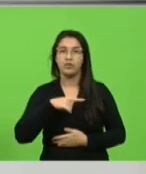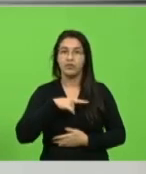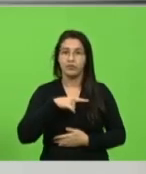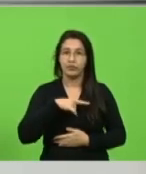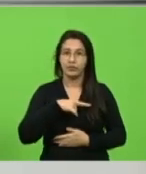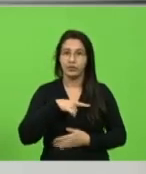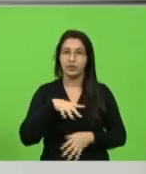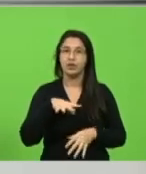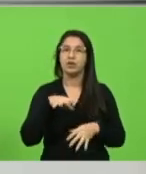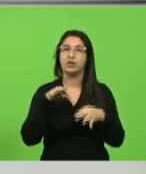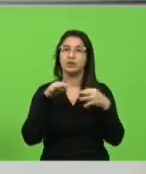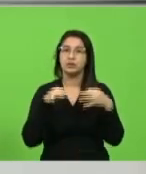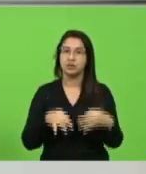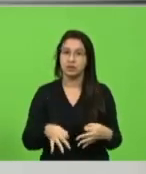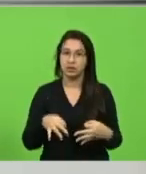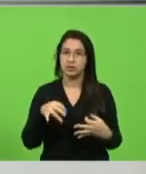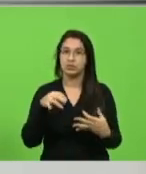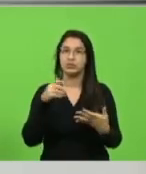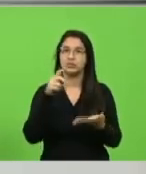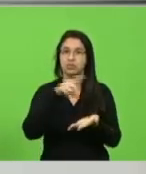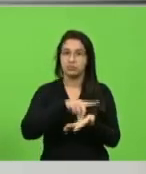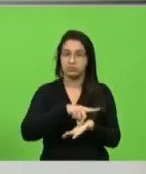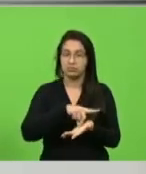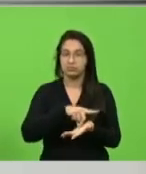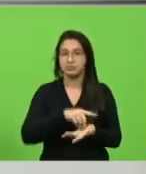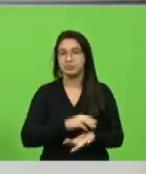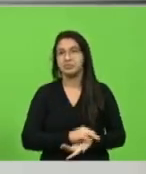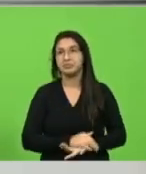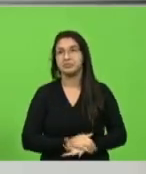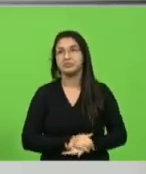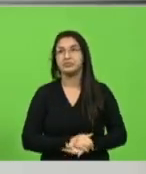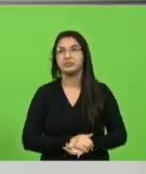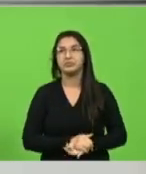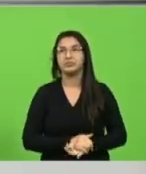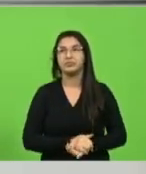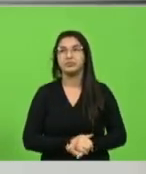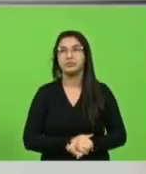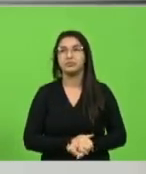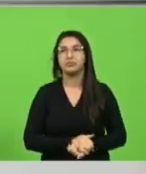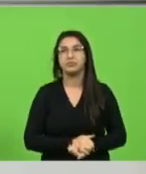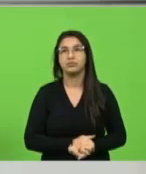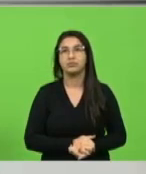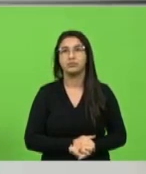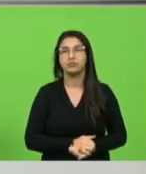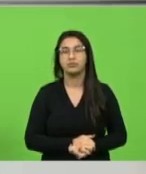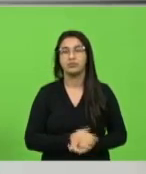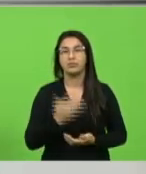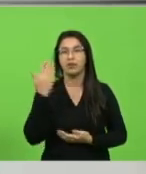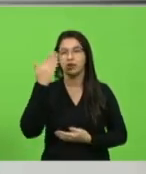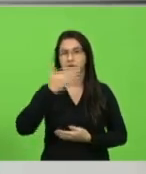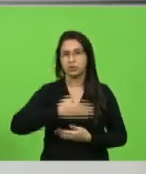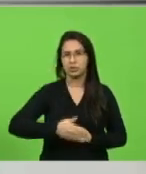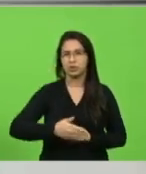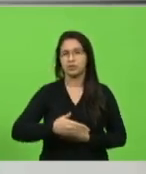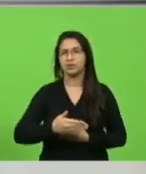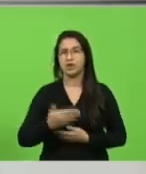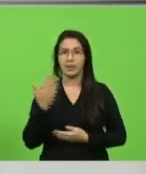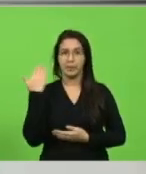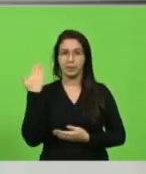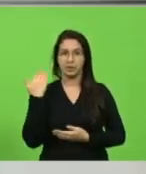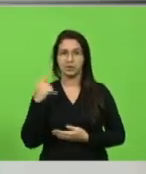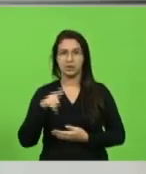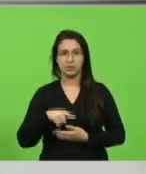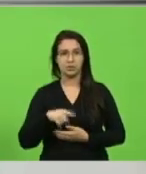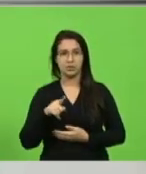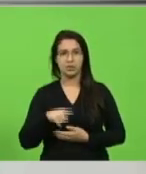e credibilidade. Com efeito, os indícios que outrora eram suficientes para um juízo